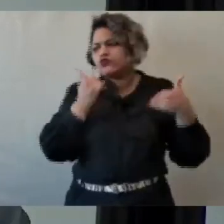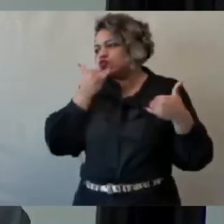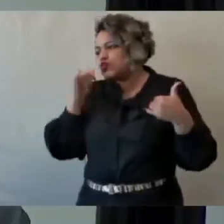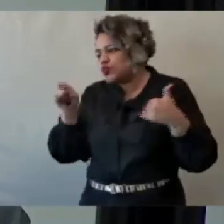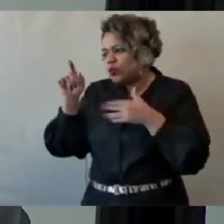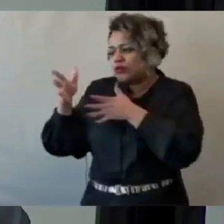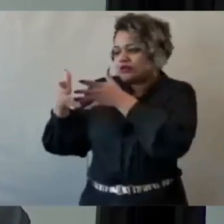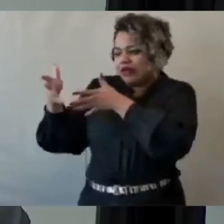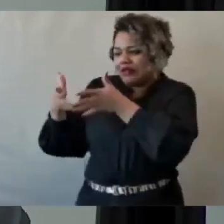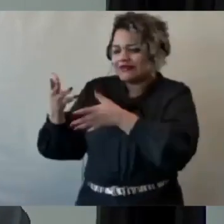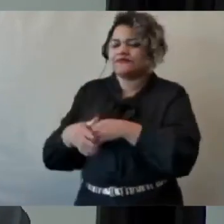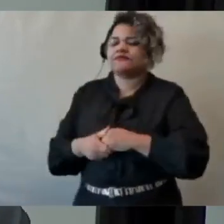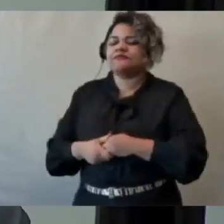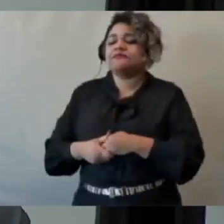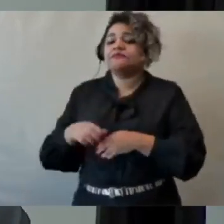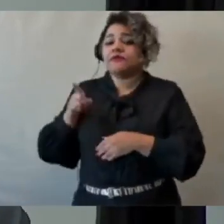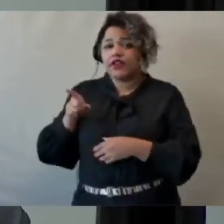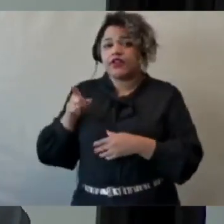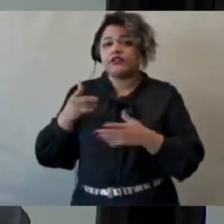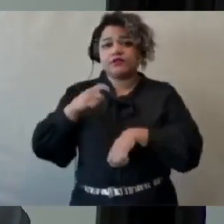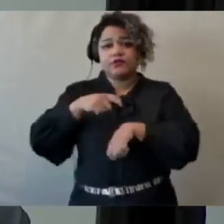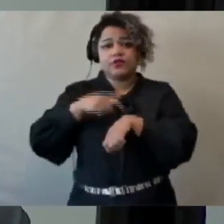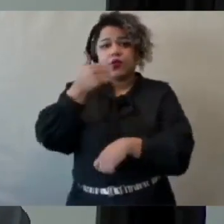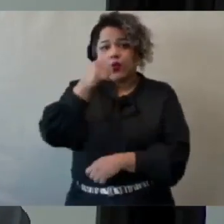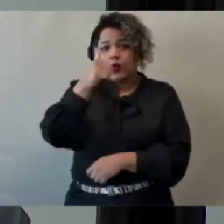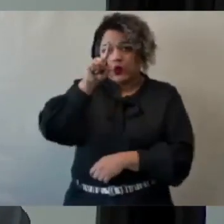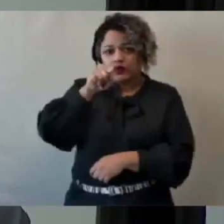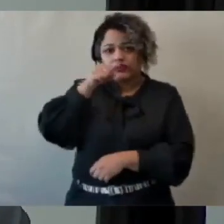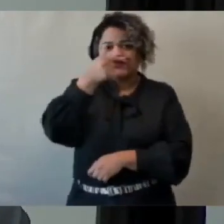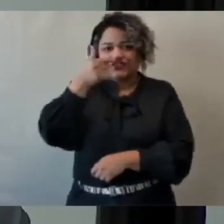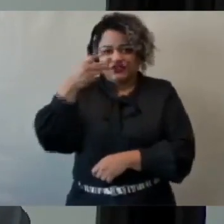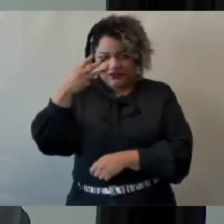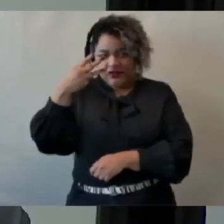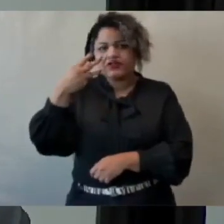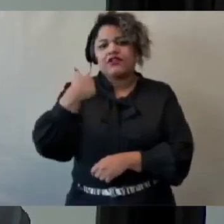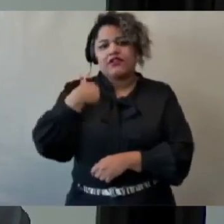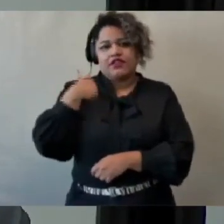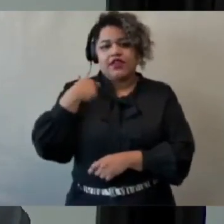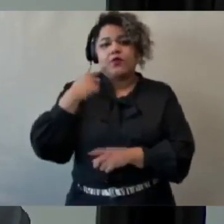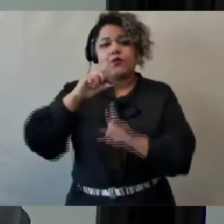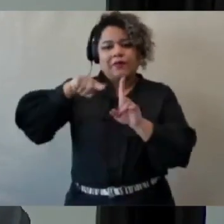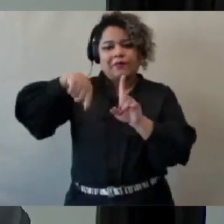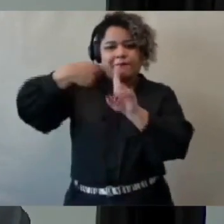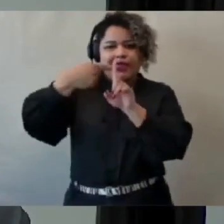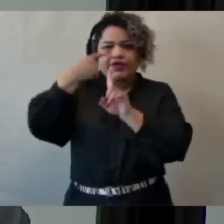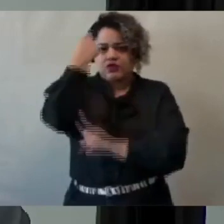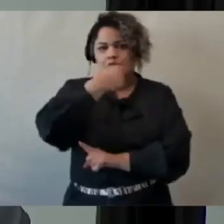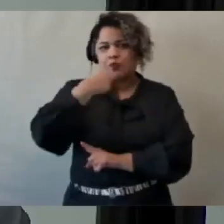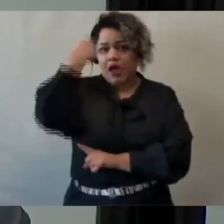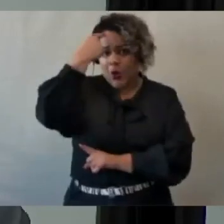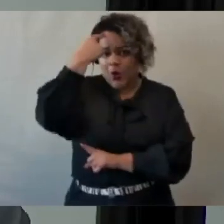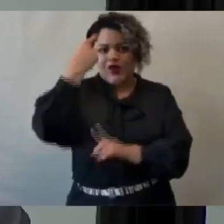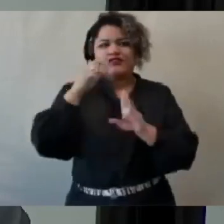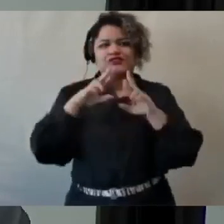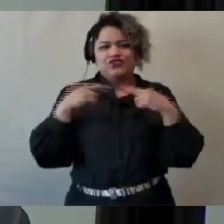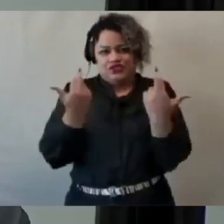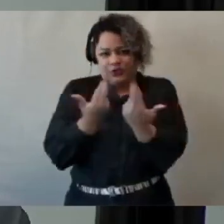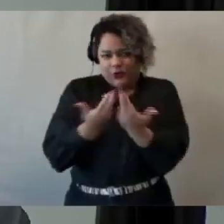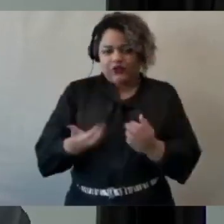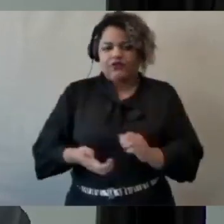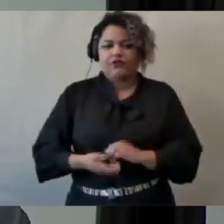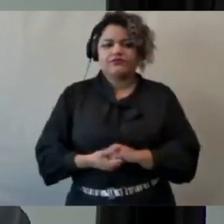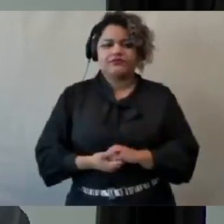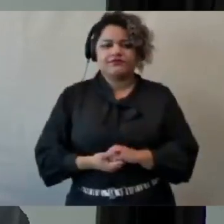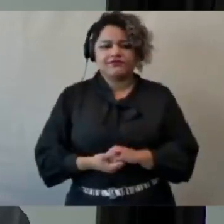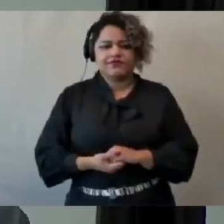Obrigada. Às 11 horas e 23 minutos, eu prorrogo essa reunião por mais uma hora.